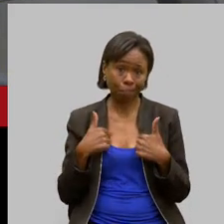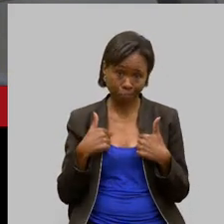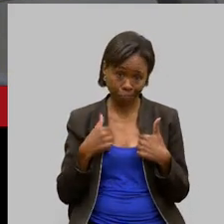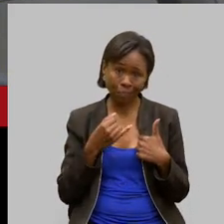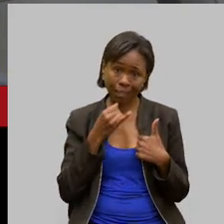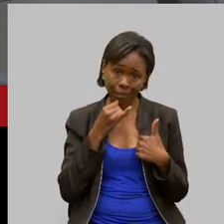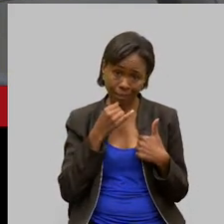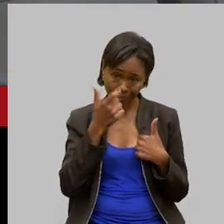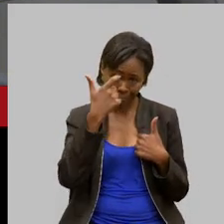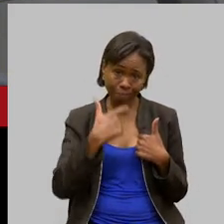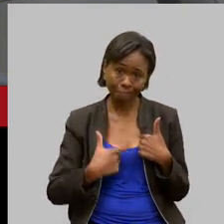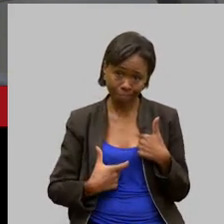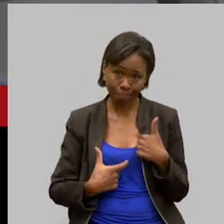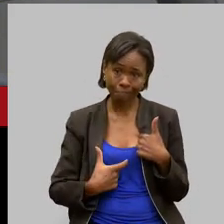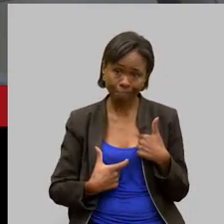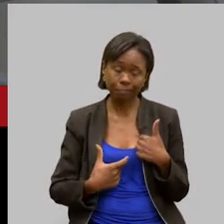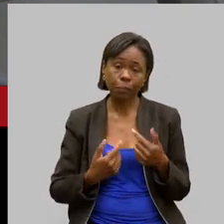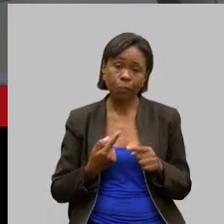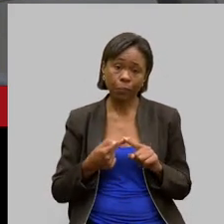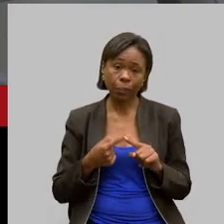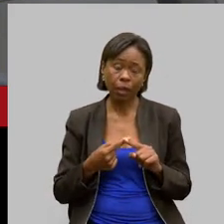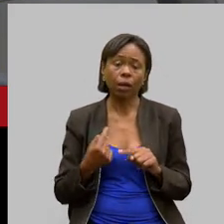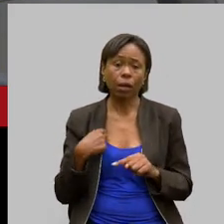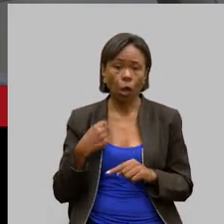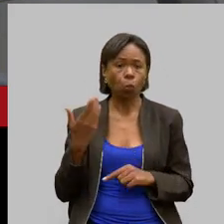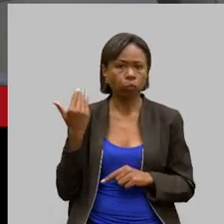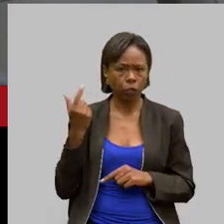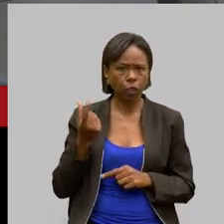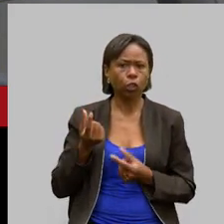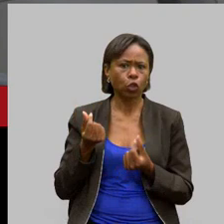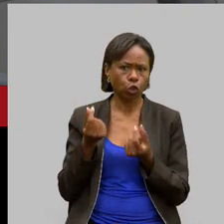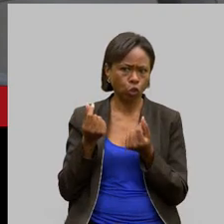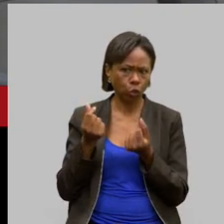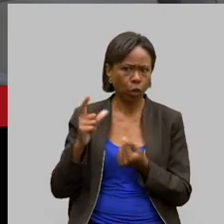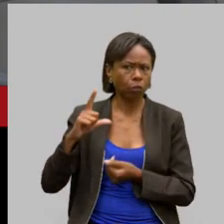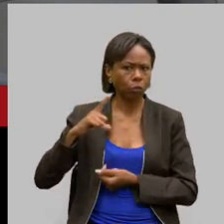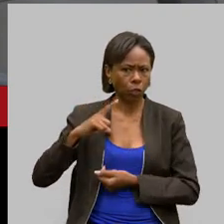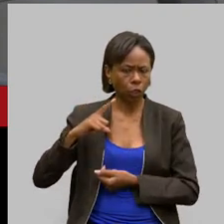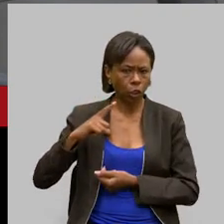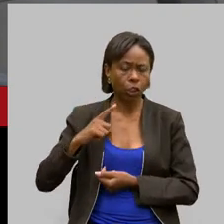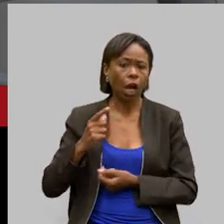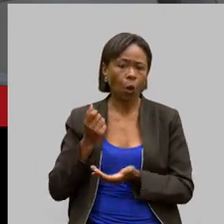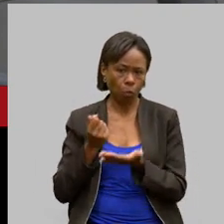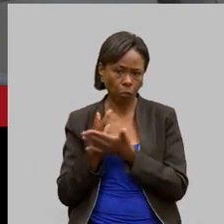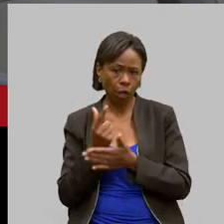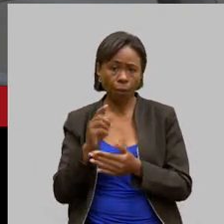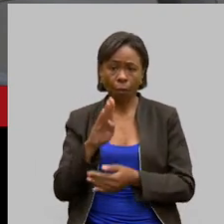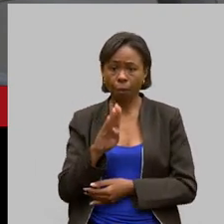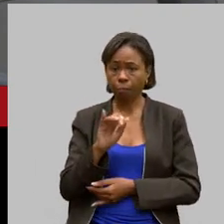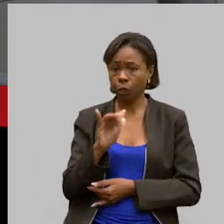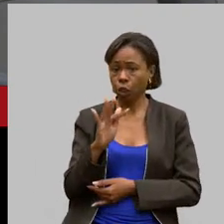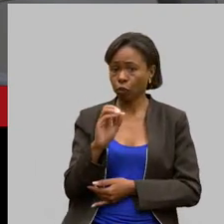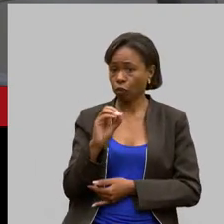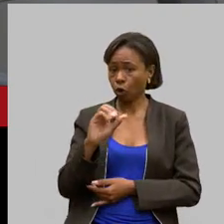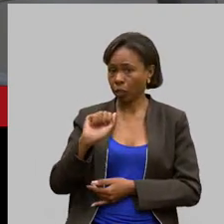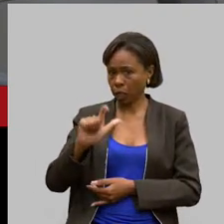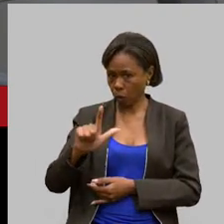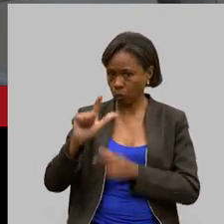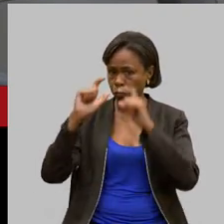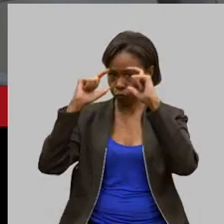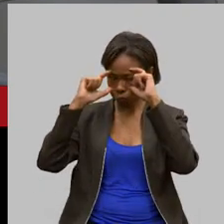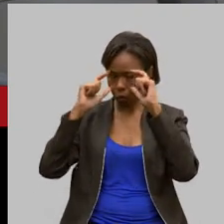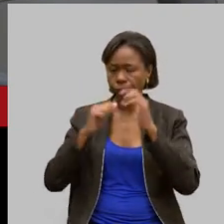porque eu quando eu tinha condição eu tinha o bifocal depois que eu fiz opção